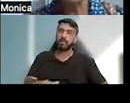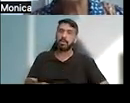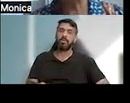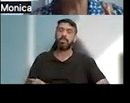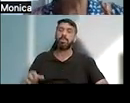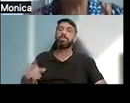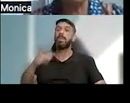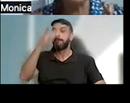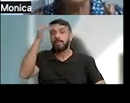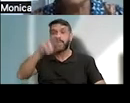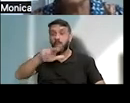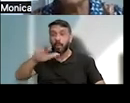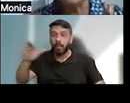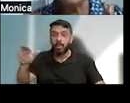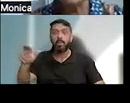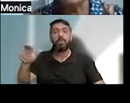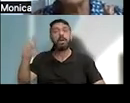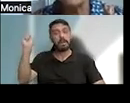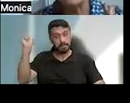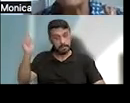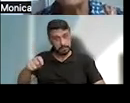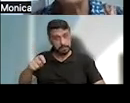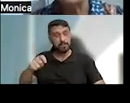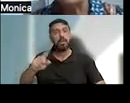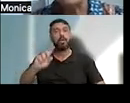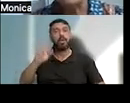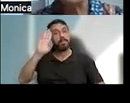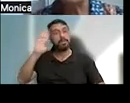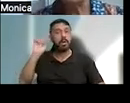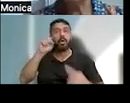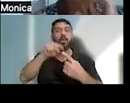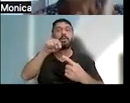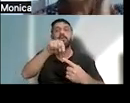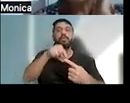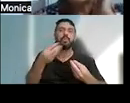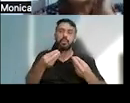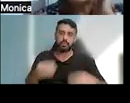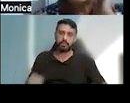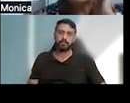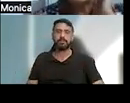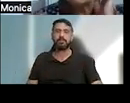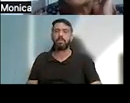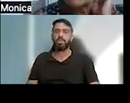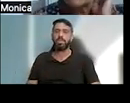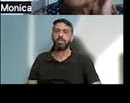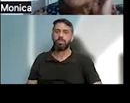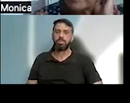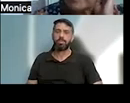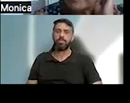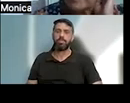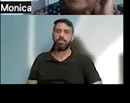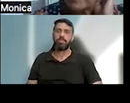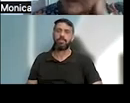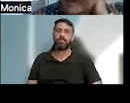gente poder integrar tudo dentro de um projeto. Com certeza. E os alunos geralmente